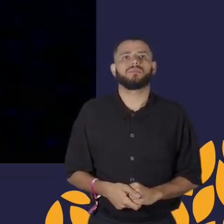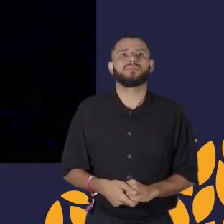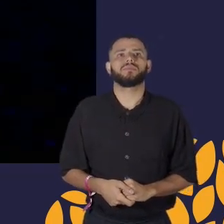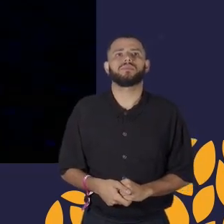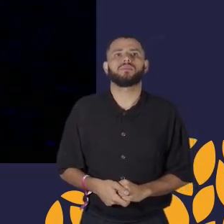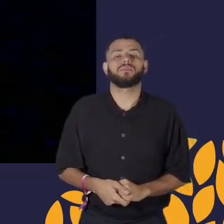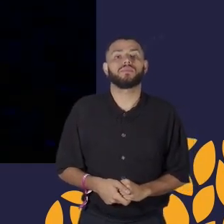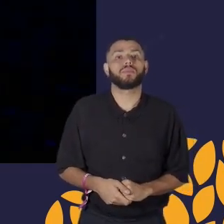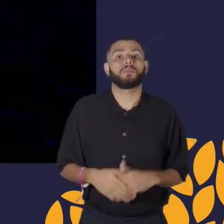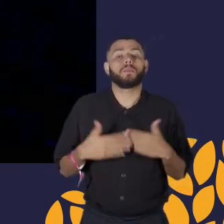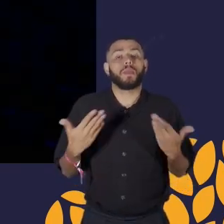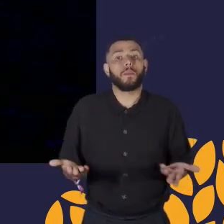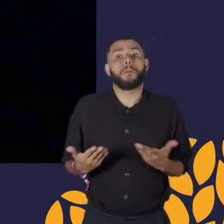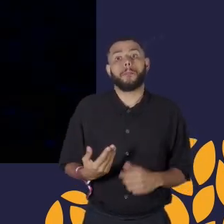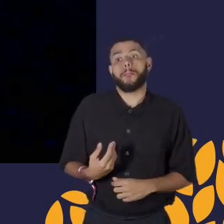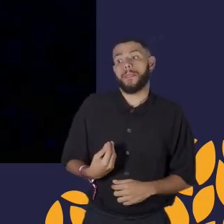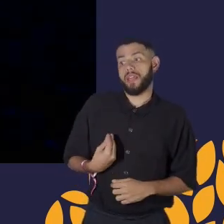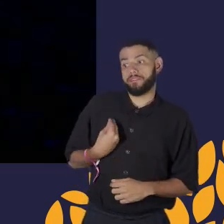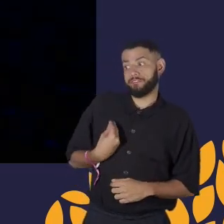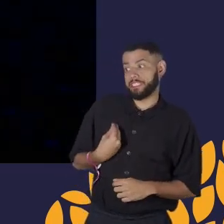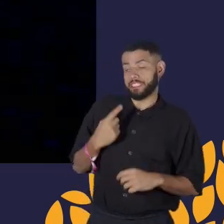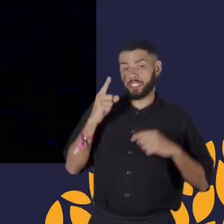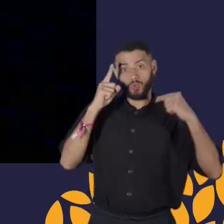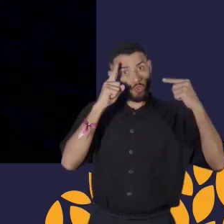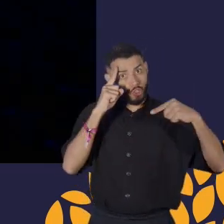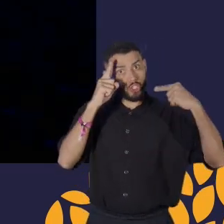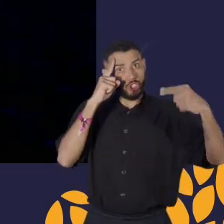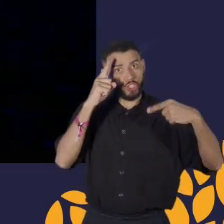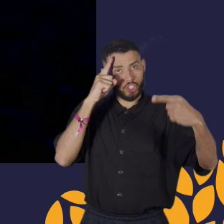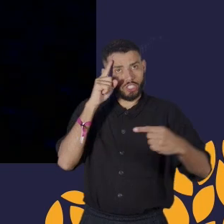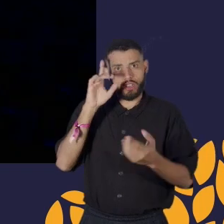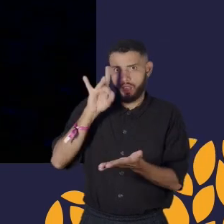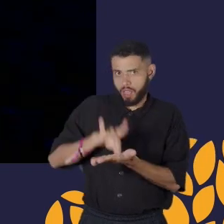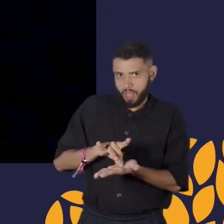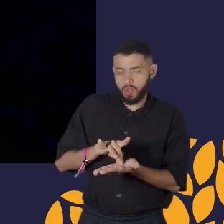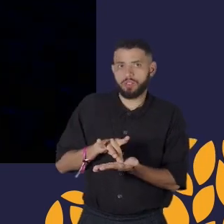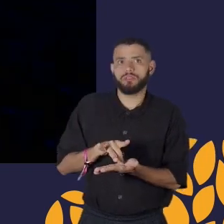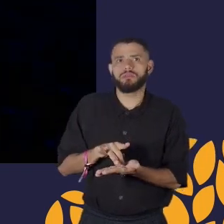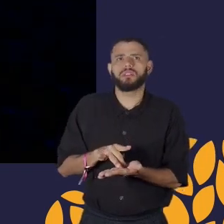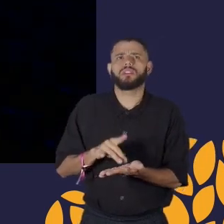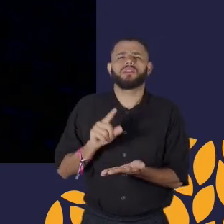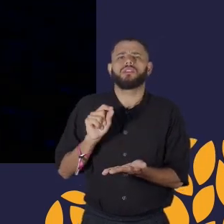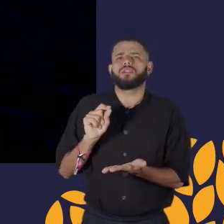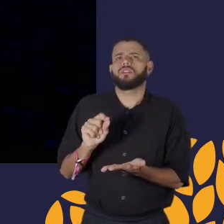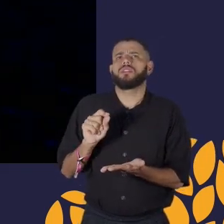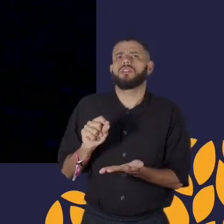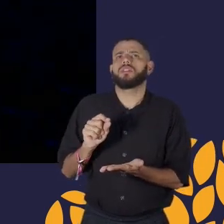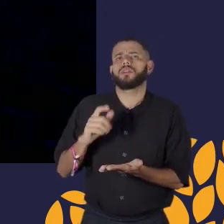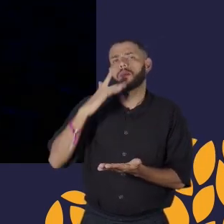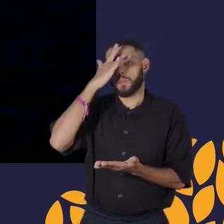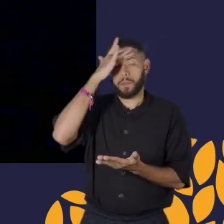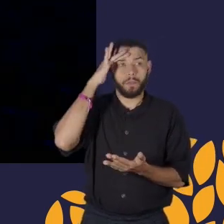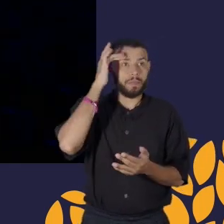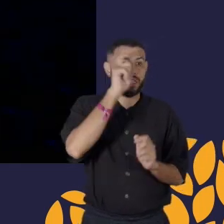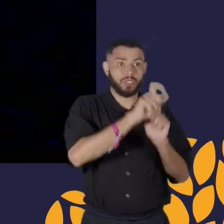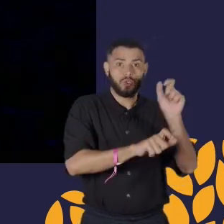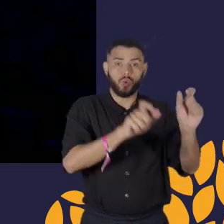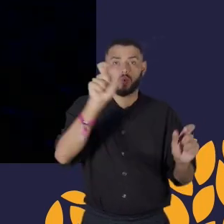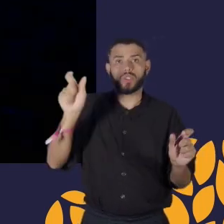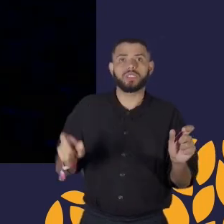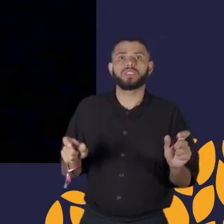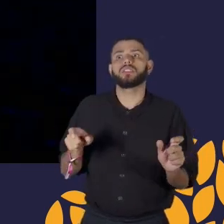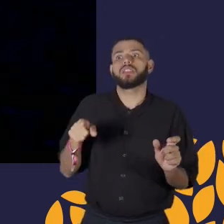a realidade do dia a dia, lidando com pacientes, com pessoas ali que realmente